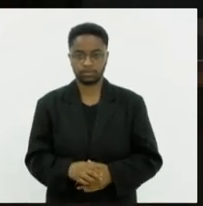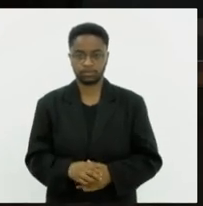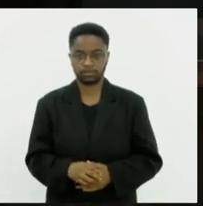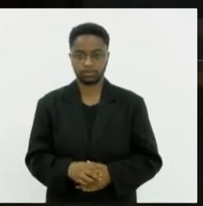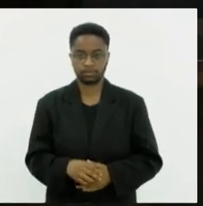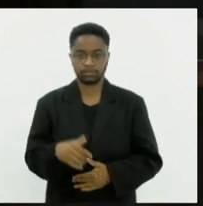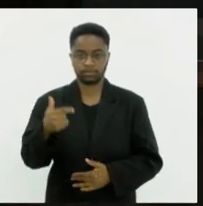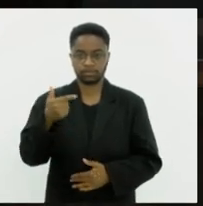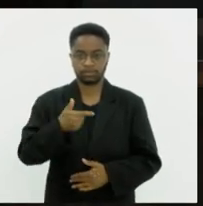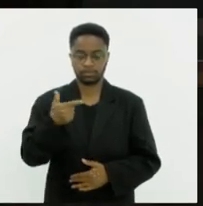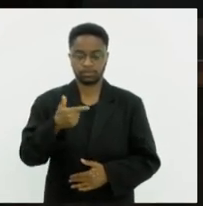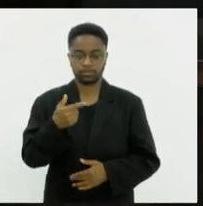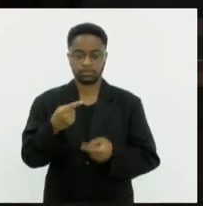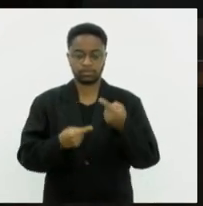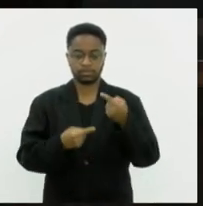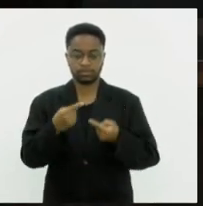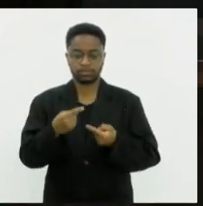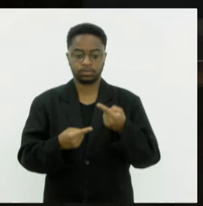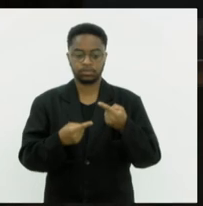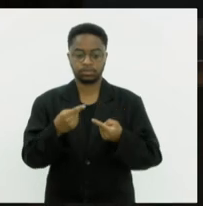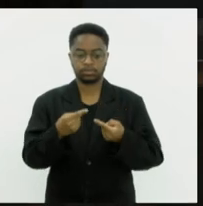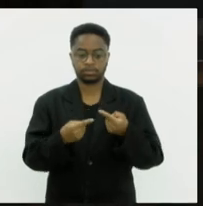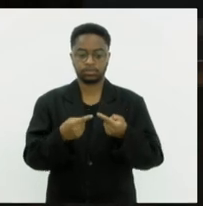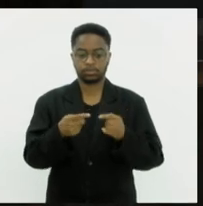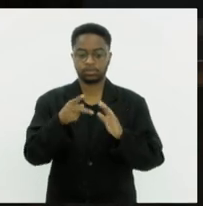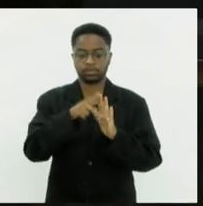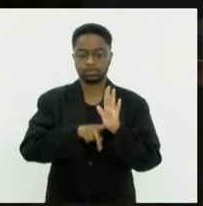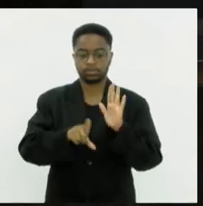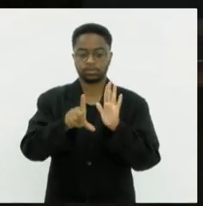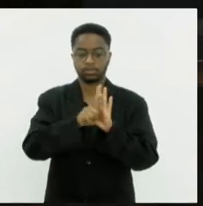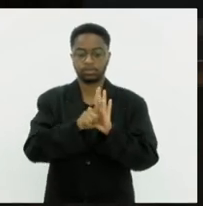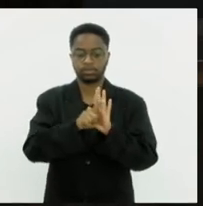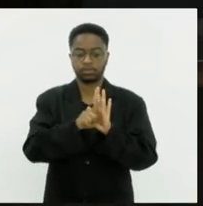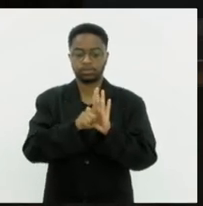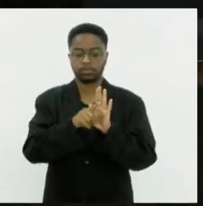Em segunda discussão, projeto de lei número